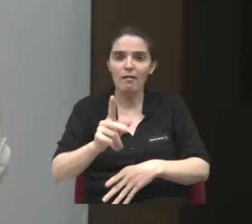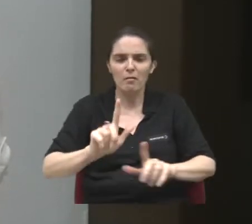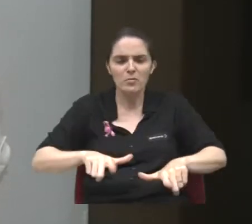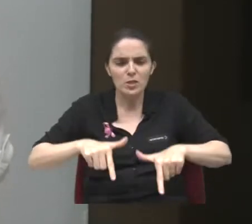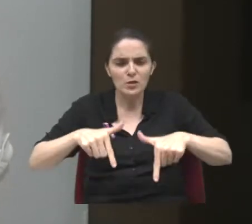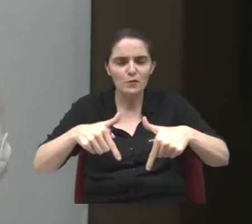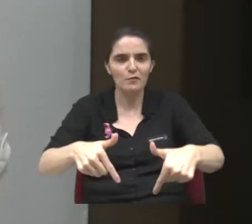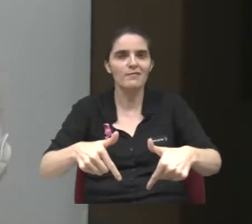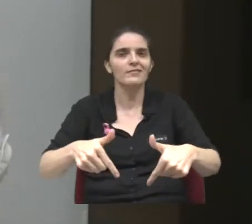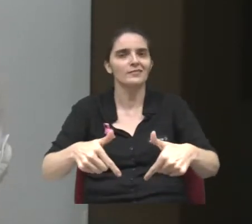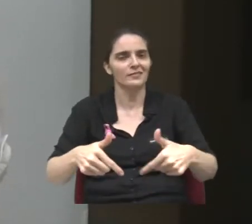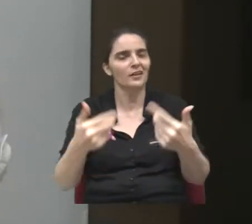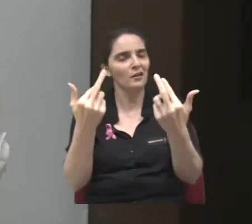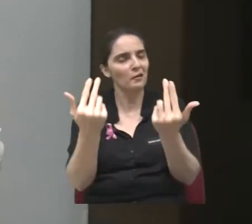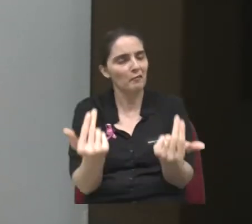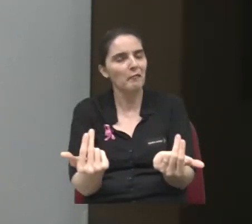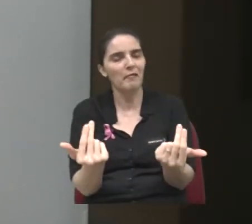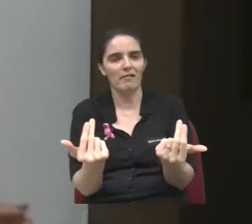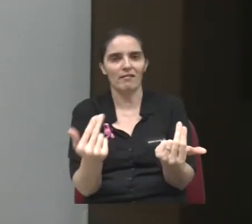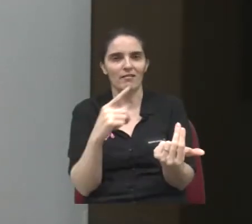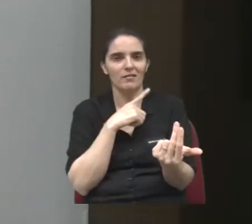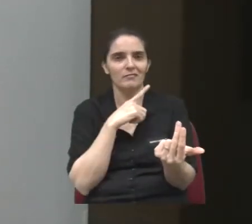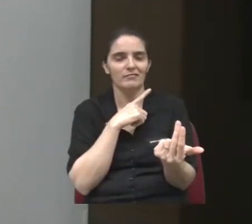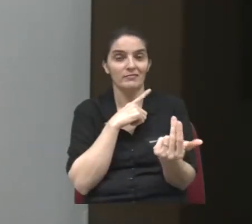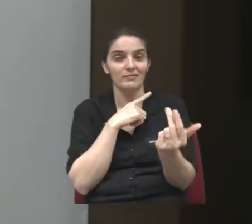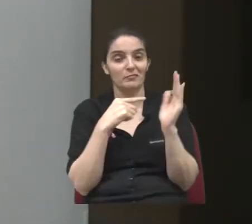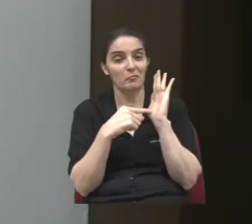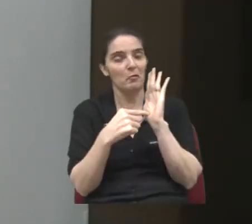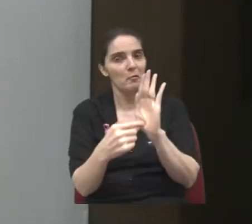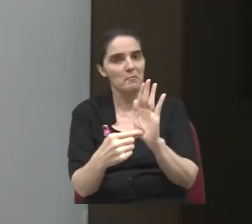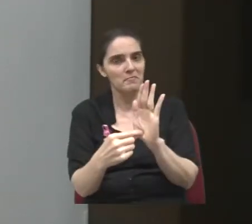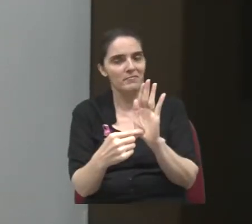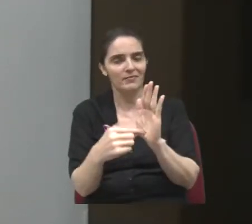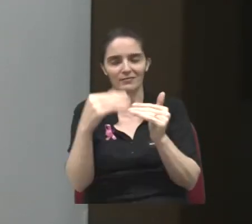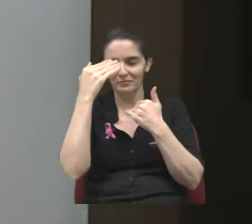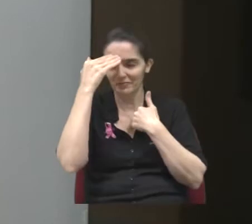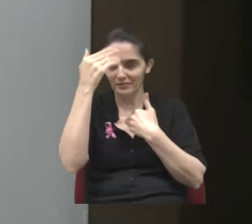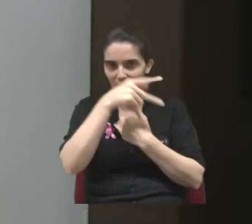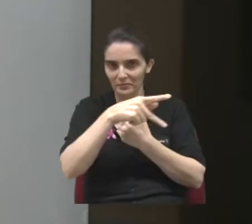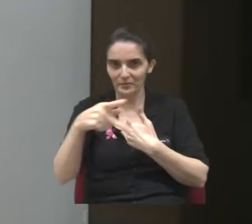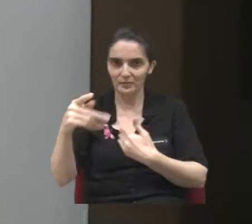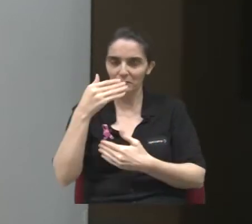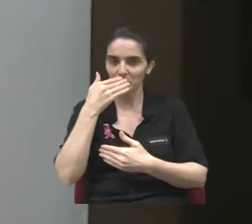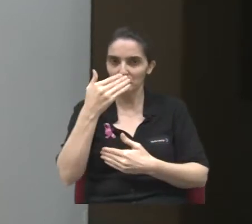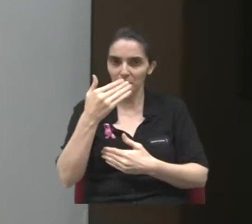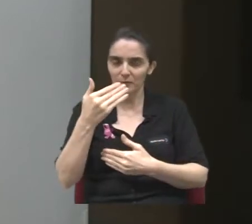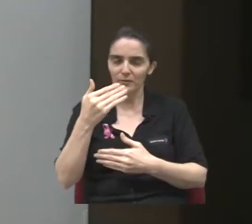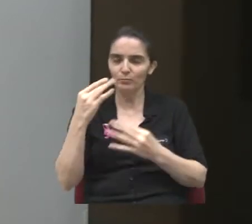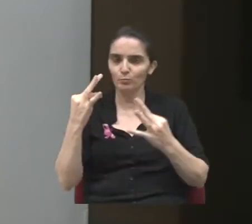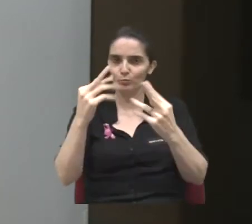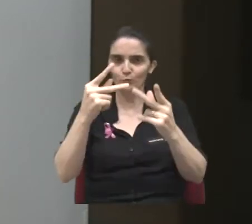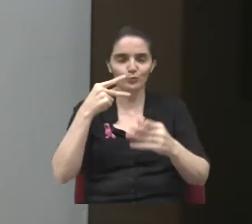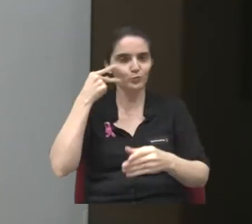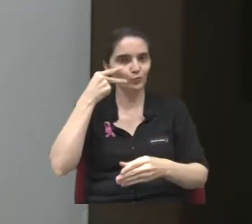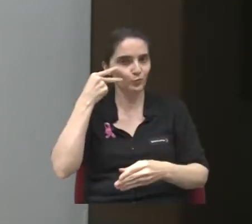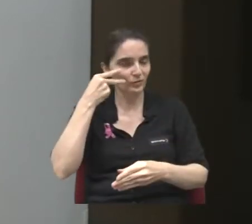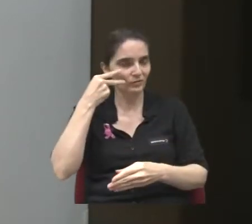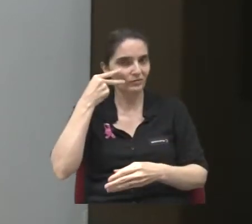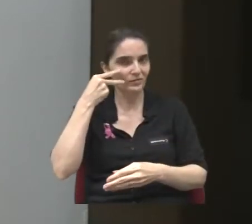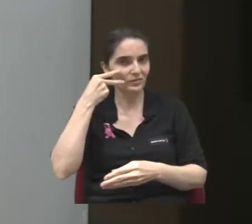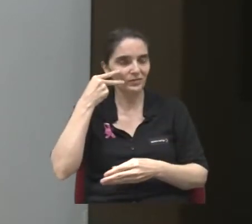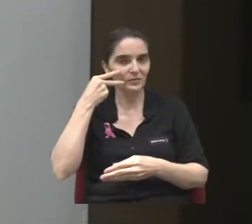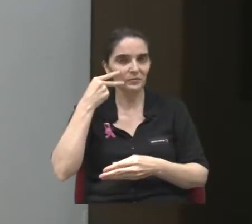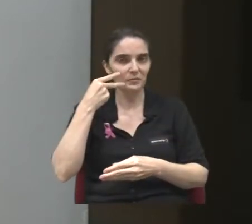ali naquela amostra. Muito obrigada, senhor presidente. Peço que todos os vereadores e vereadoras me